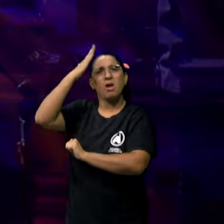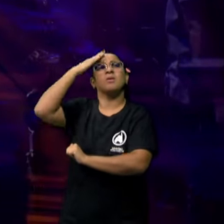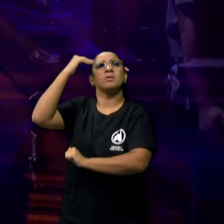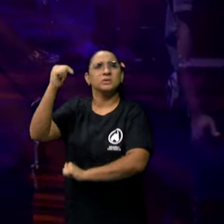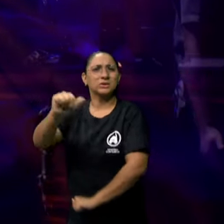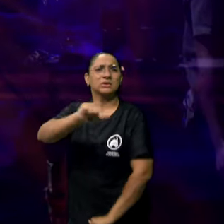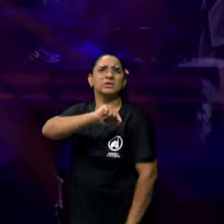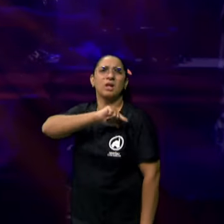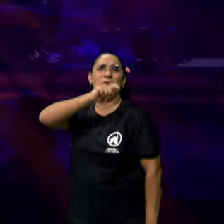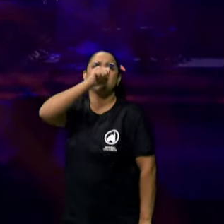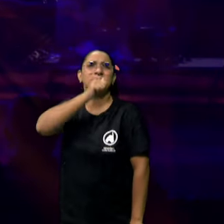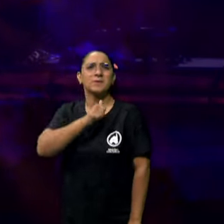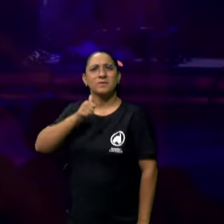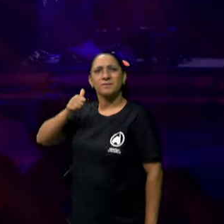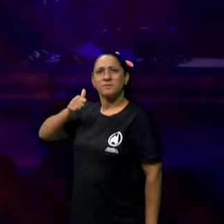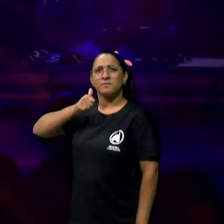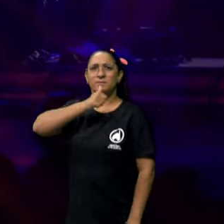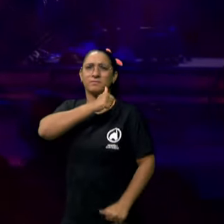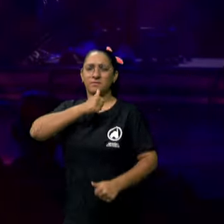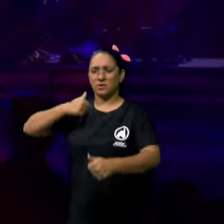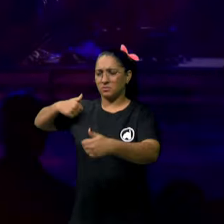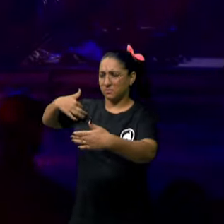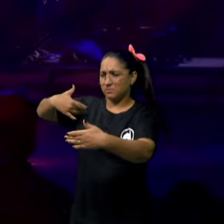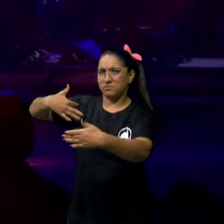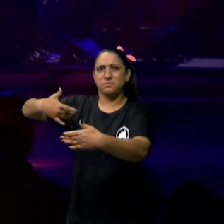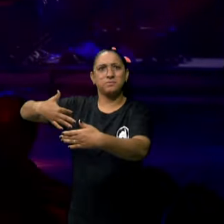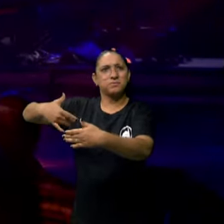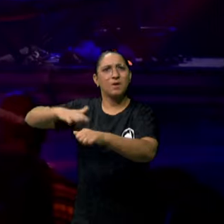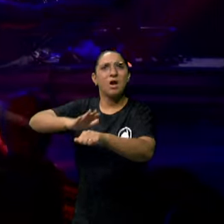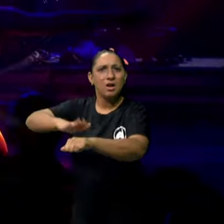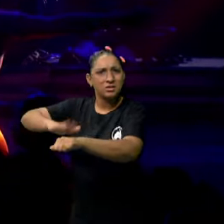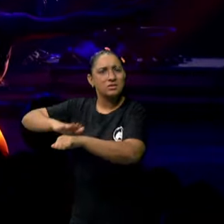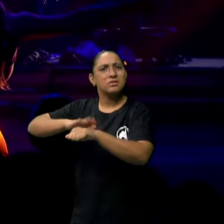sacrifícios que eu fiz ao longo